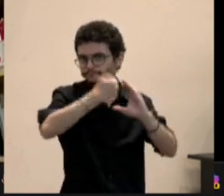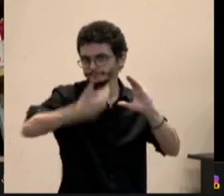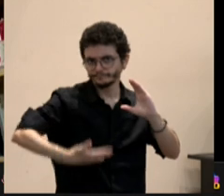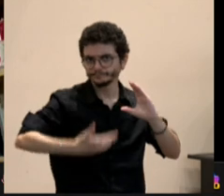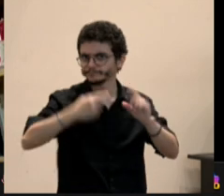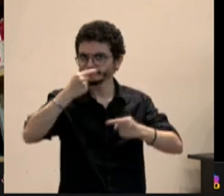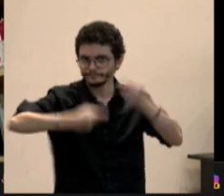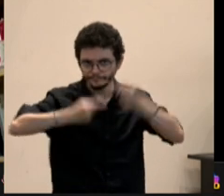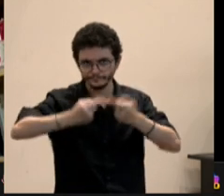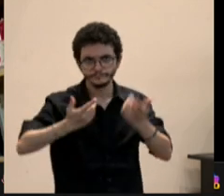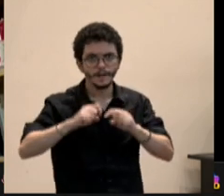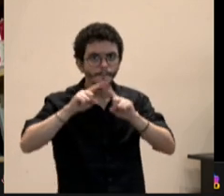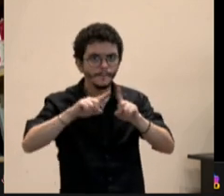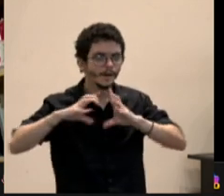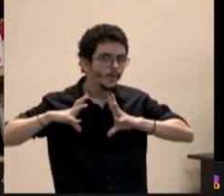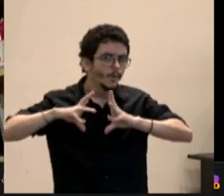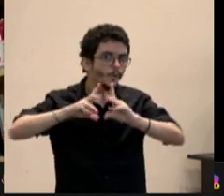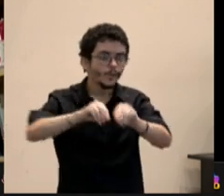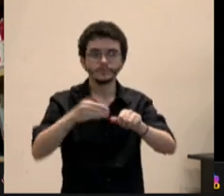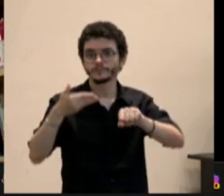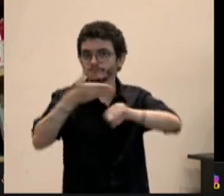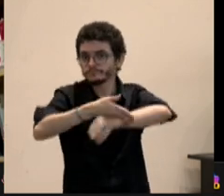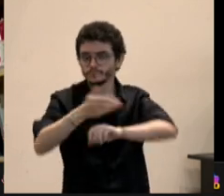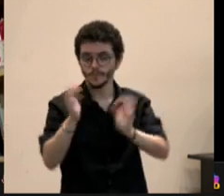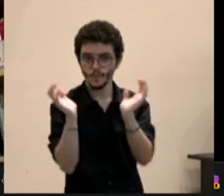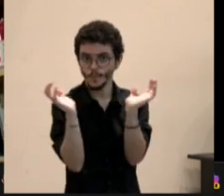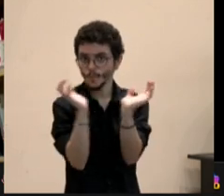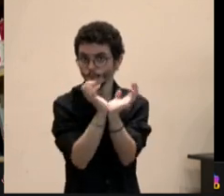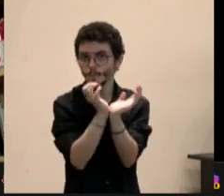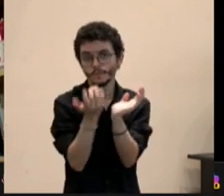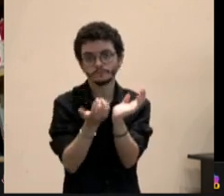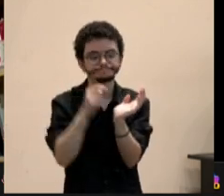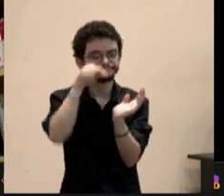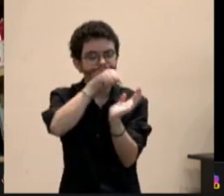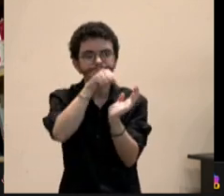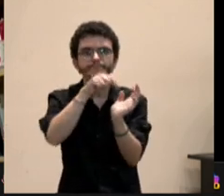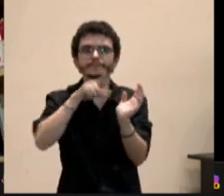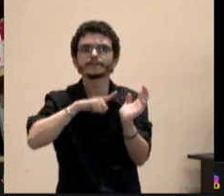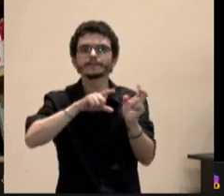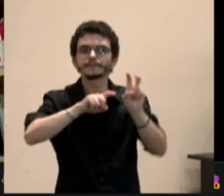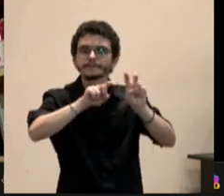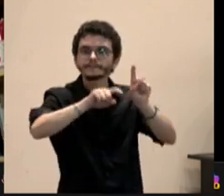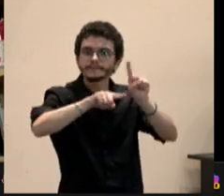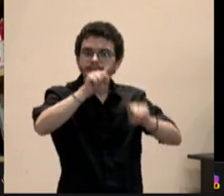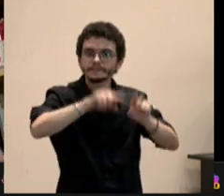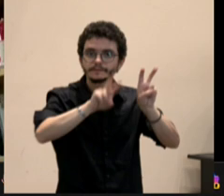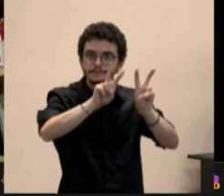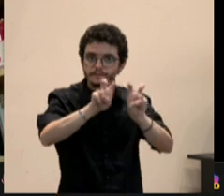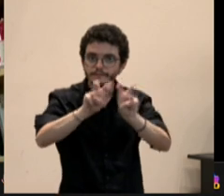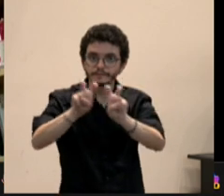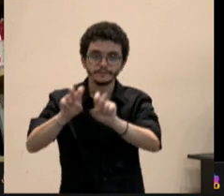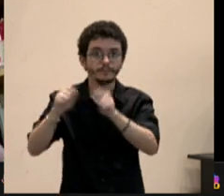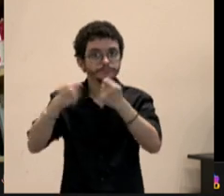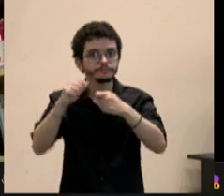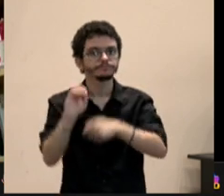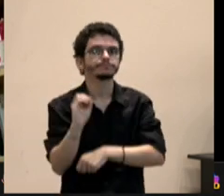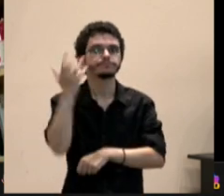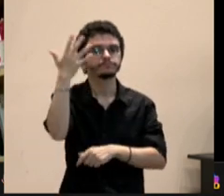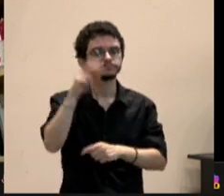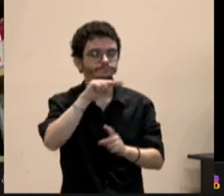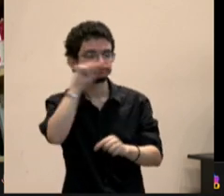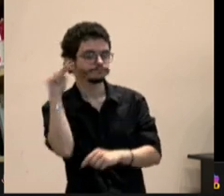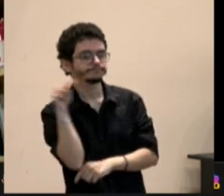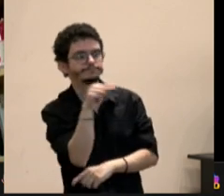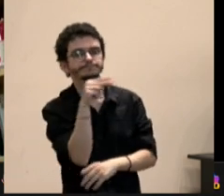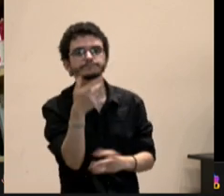mas todos eles fazem parte de um conjunto de questões que precisam ser tratadas,